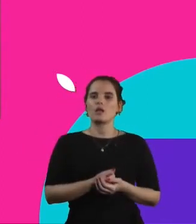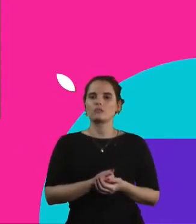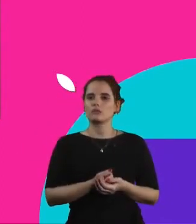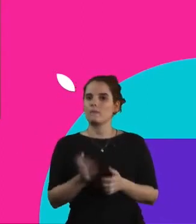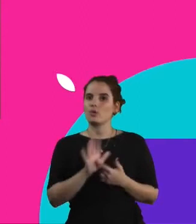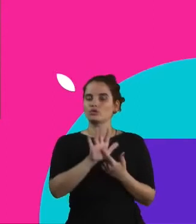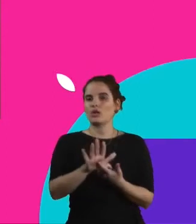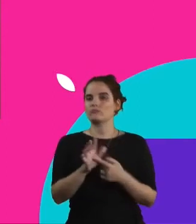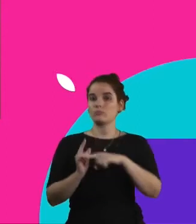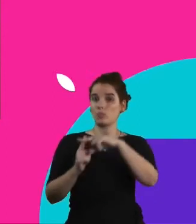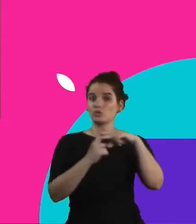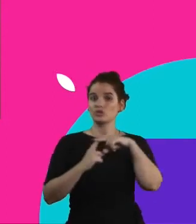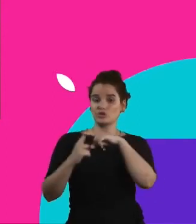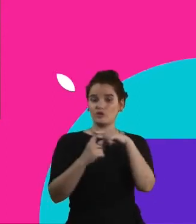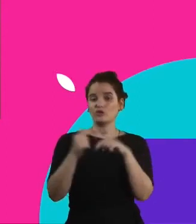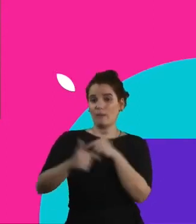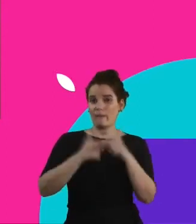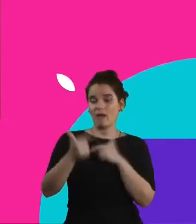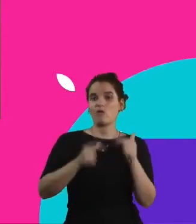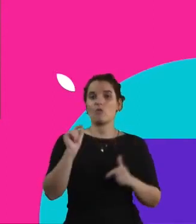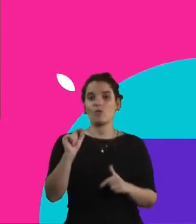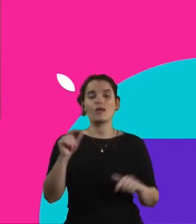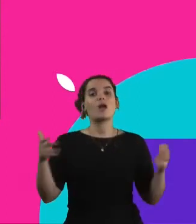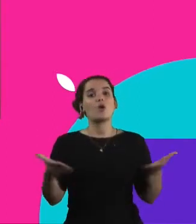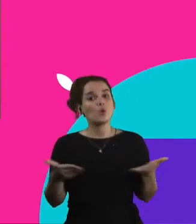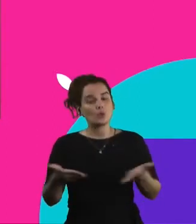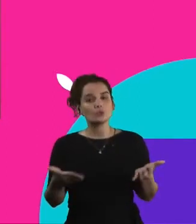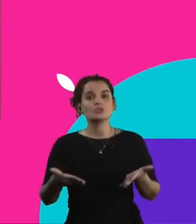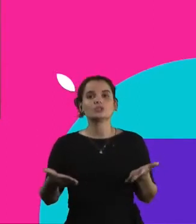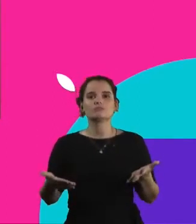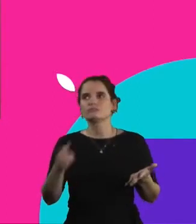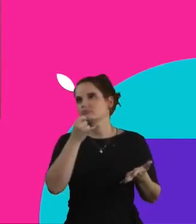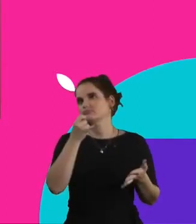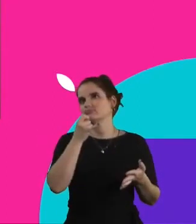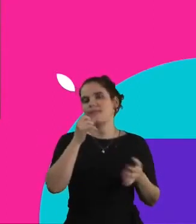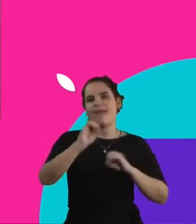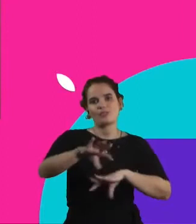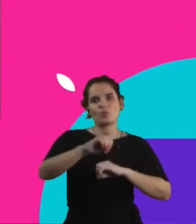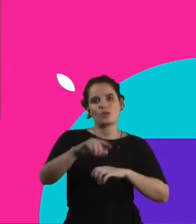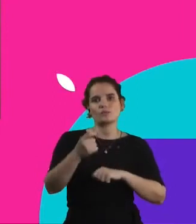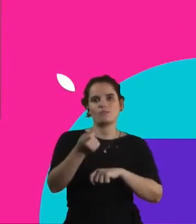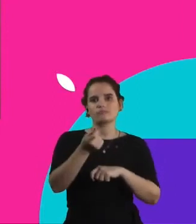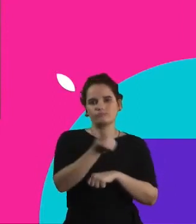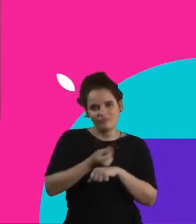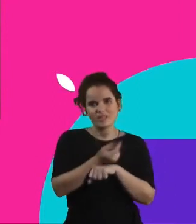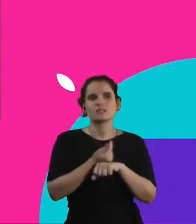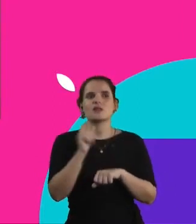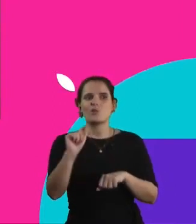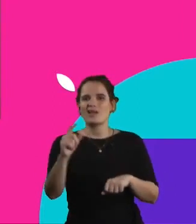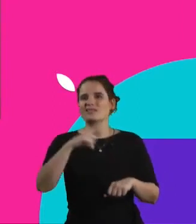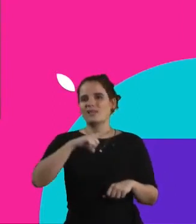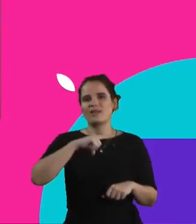maneira positiva esse trabalho, é que hoje, quando a gente fala em educação financeira, existem